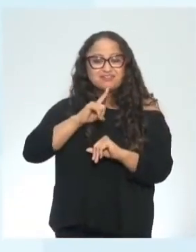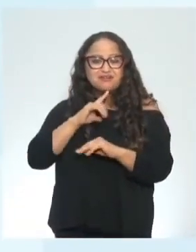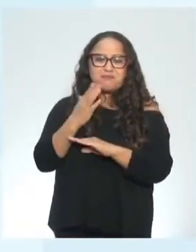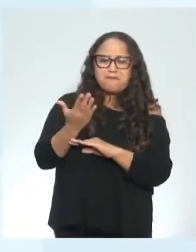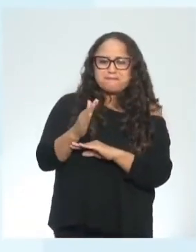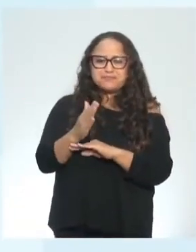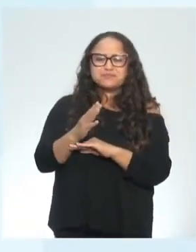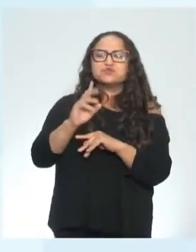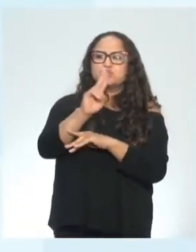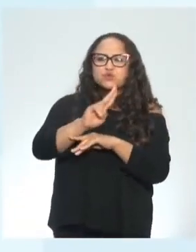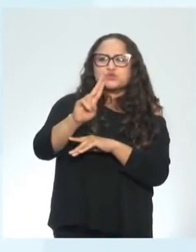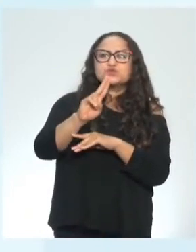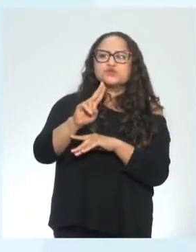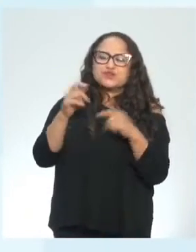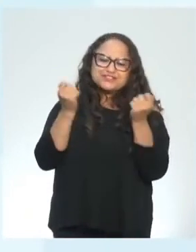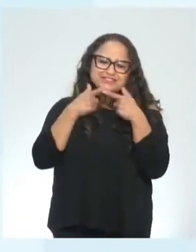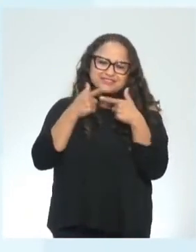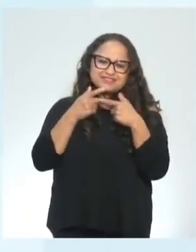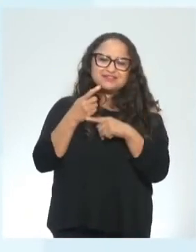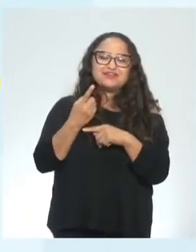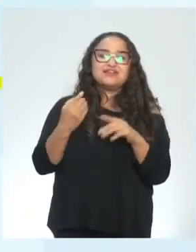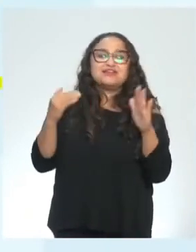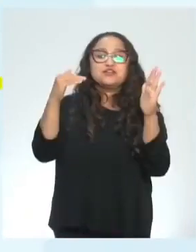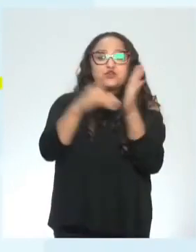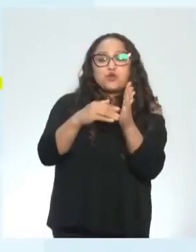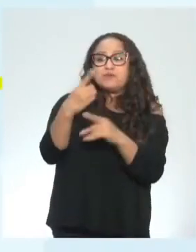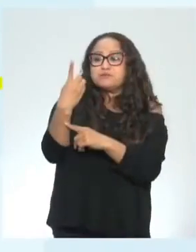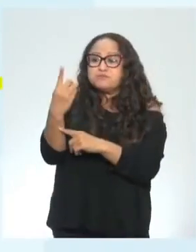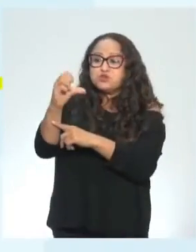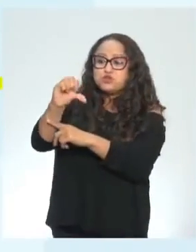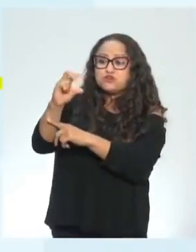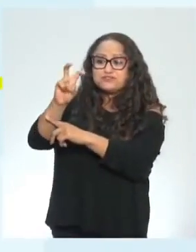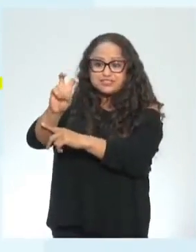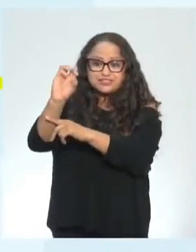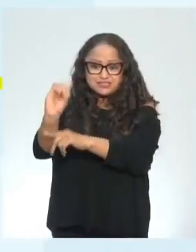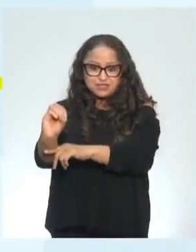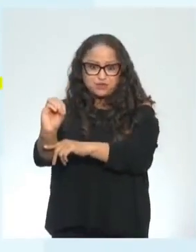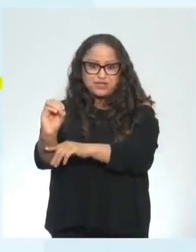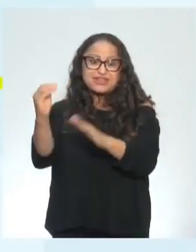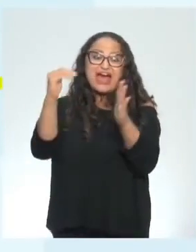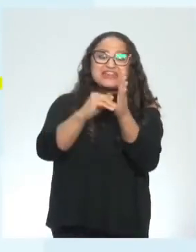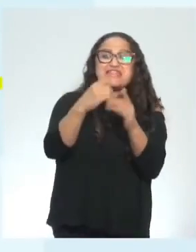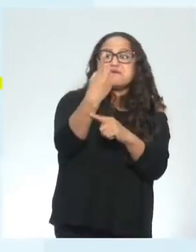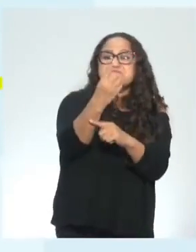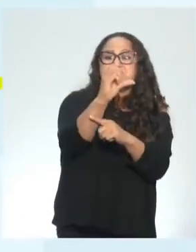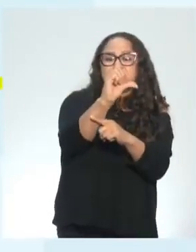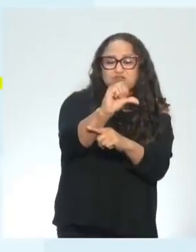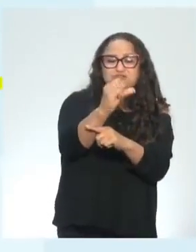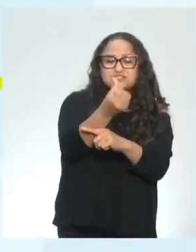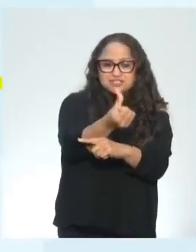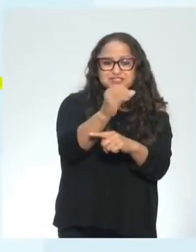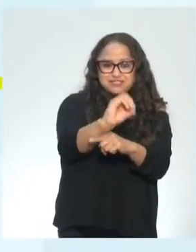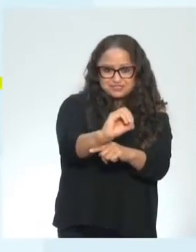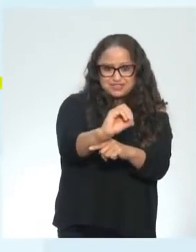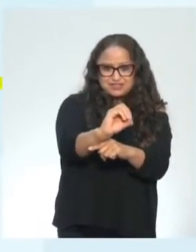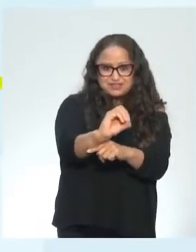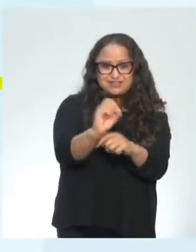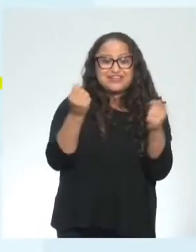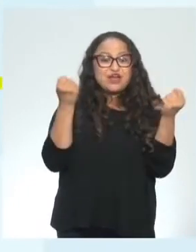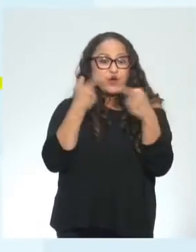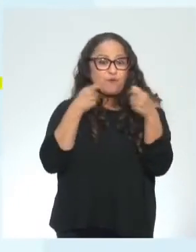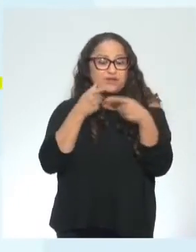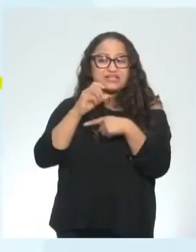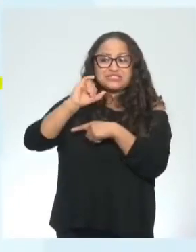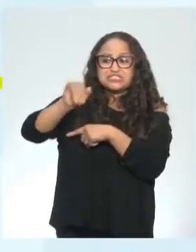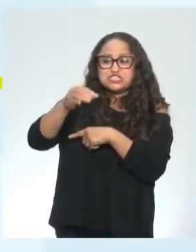mudo que usou esse tipo de comédia ainda Fifth and sixth então nas décadas de 50 e 60